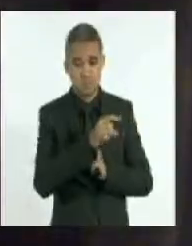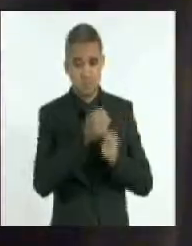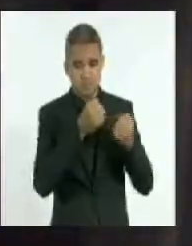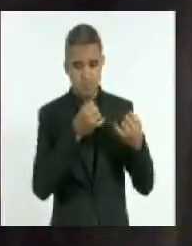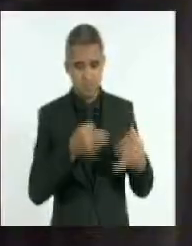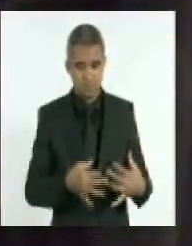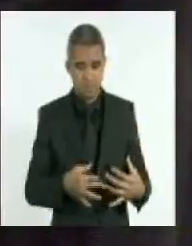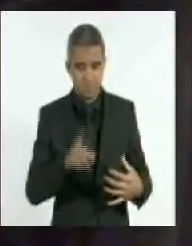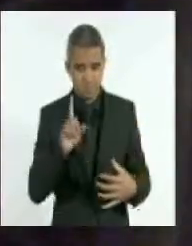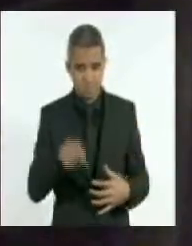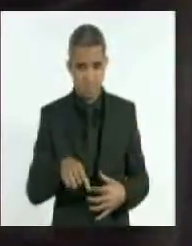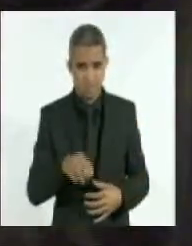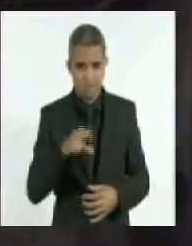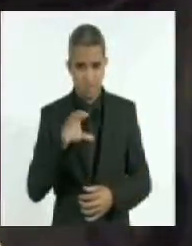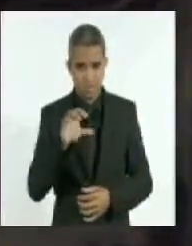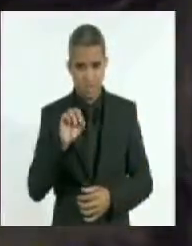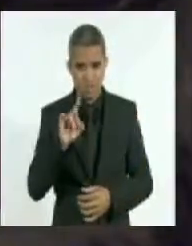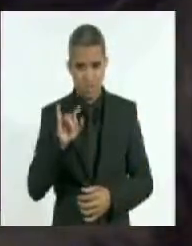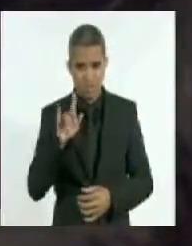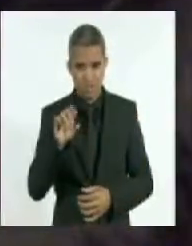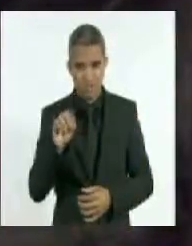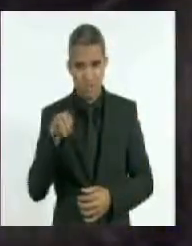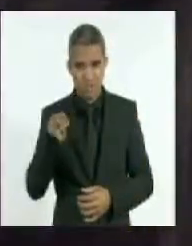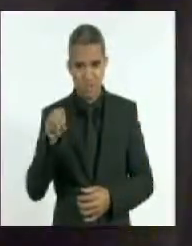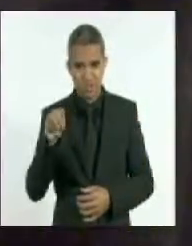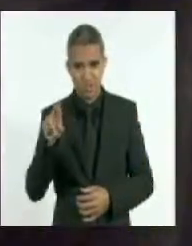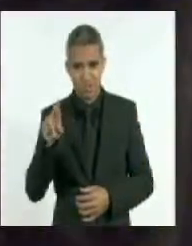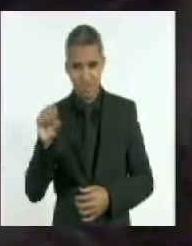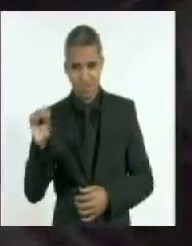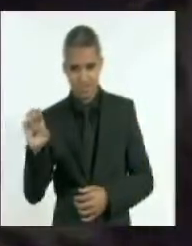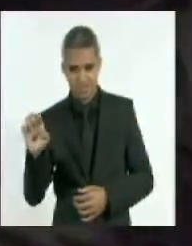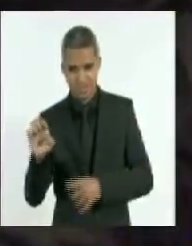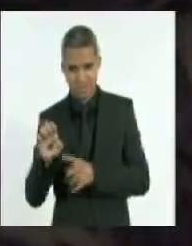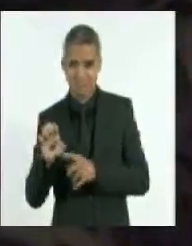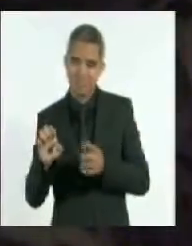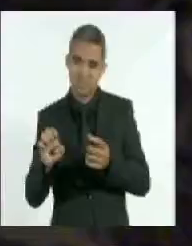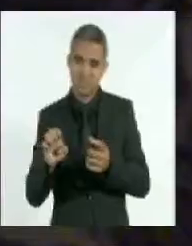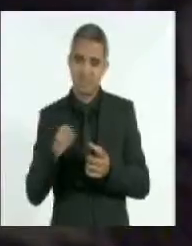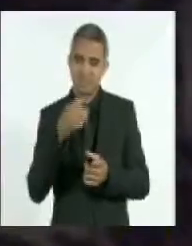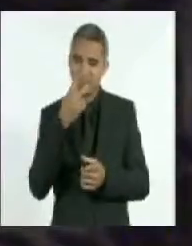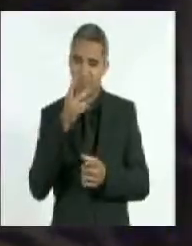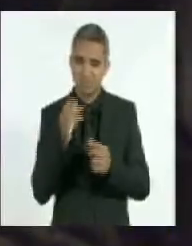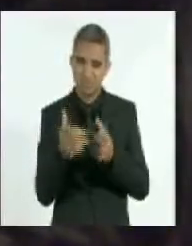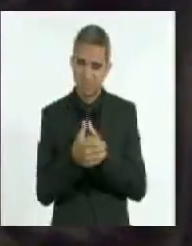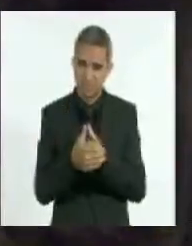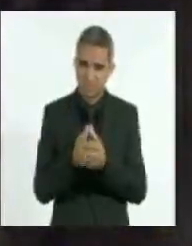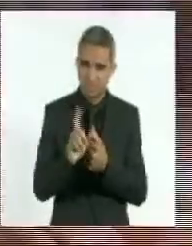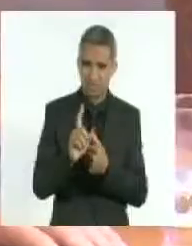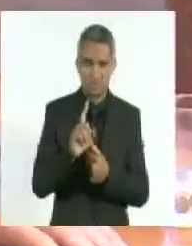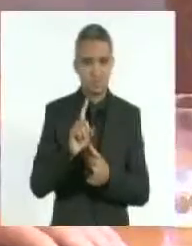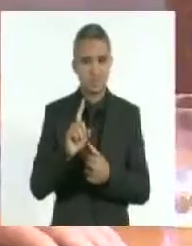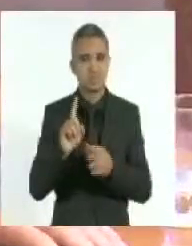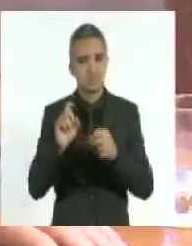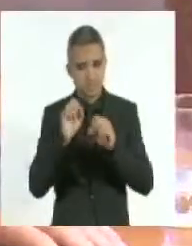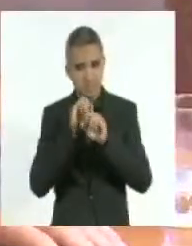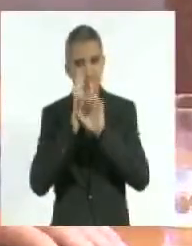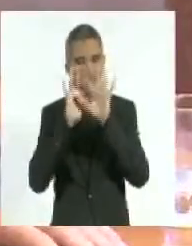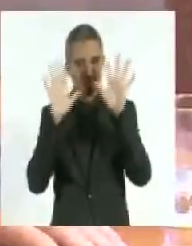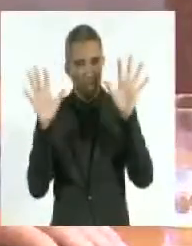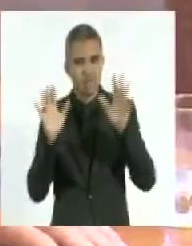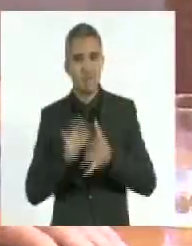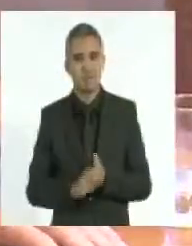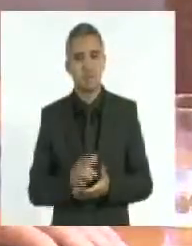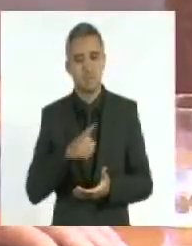um código Morse. Eu acho que não. Eu acho que Vossa Excelência está sendo muito claro. O Código Morse tem outro tipo de interpretação, e não